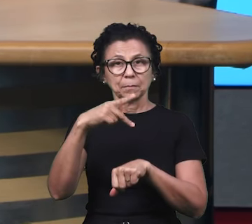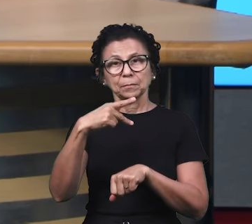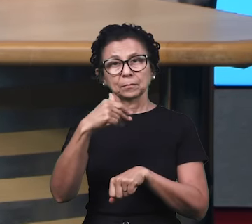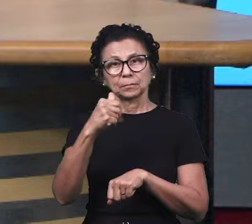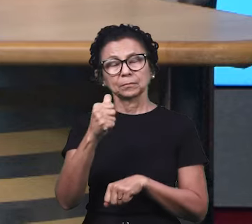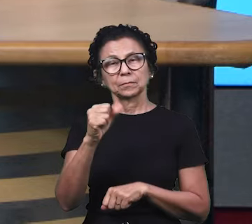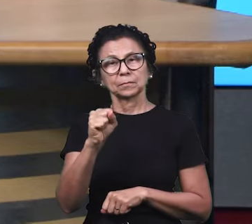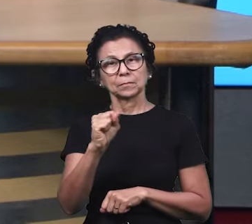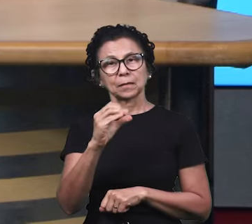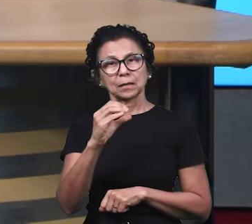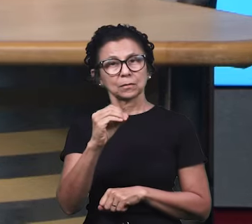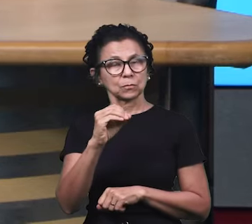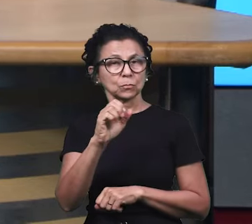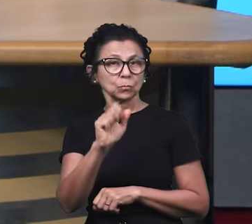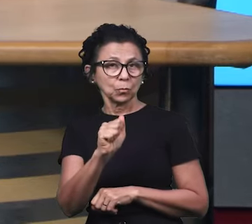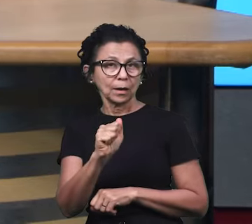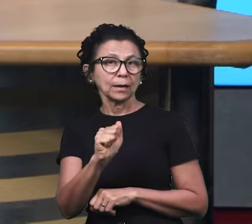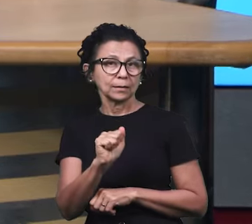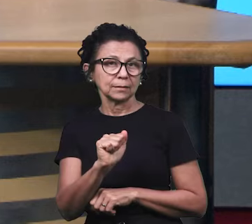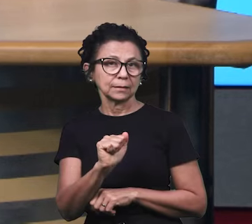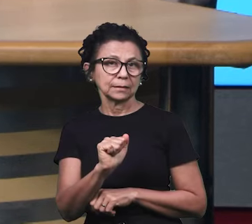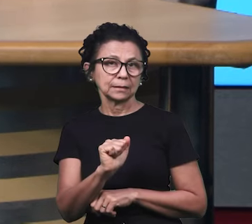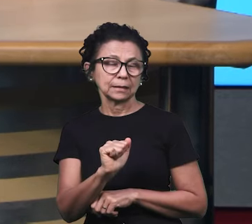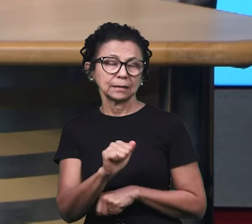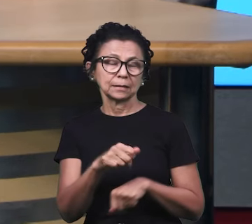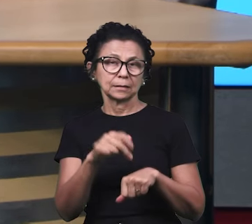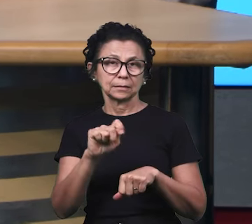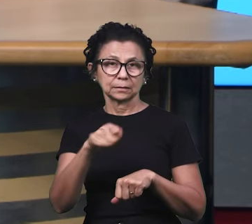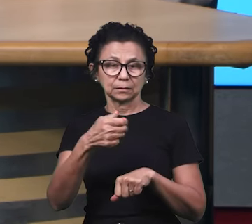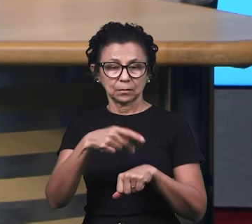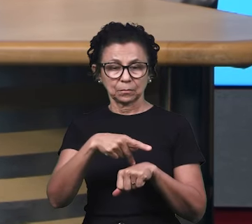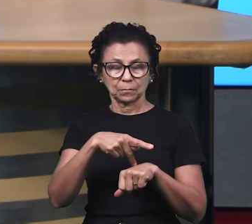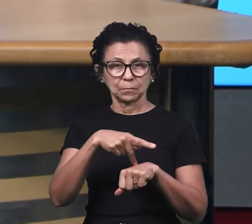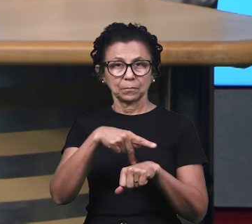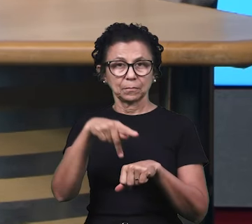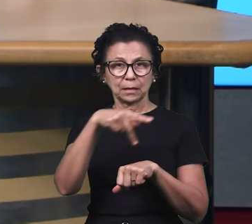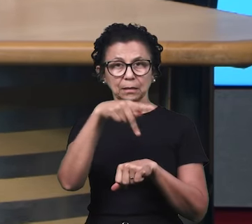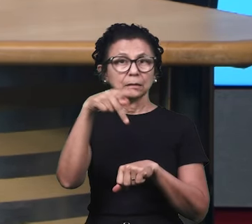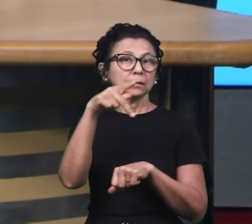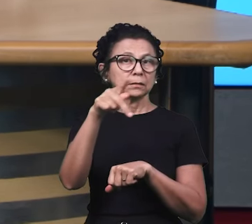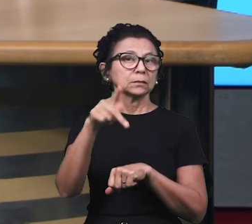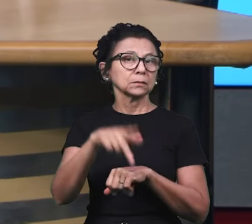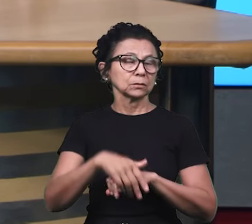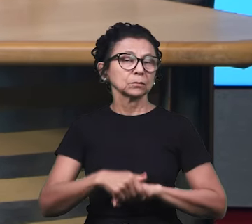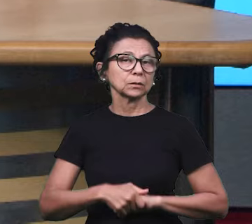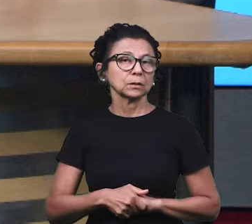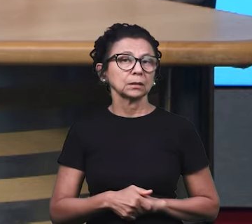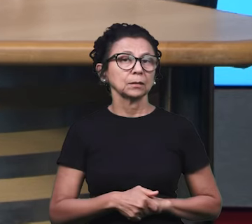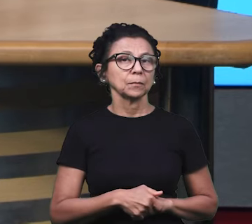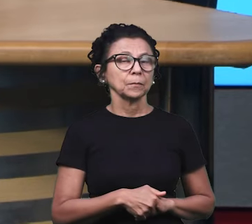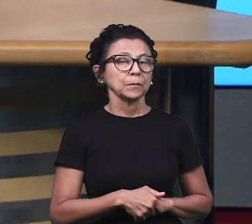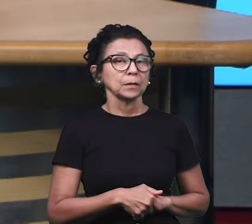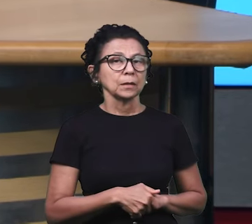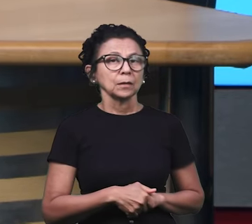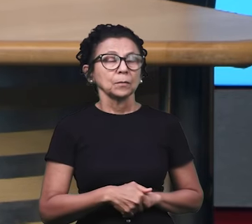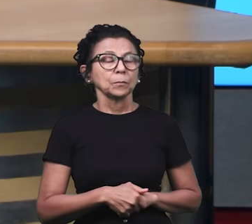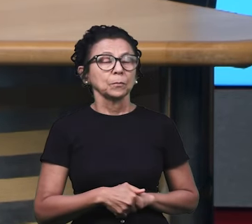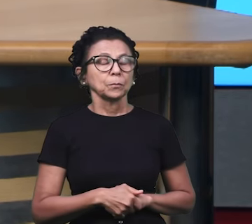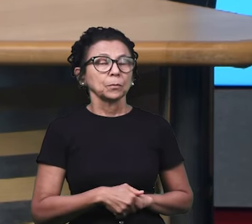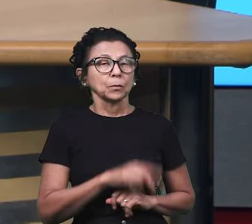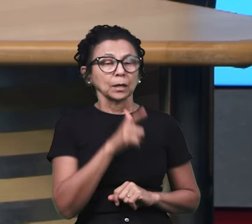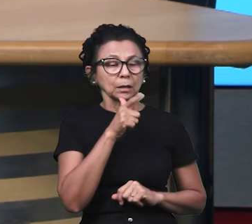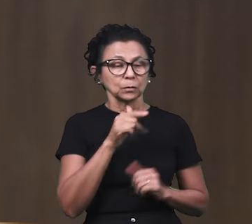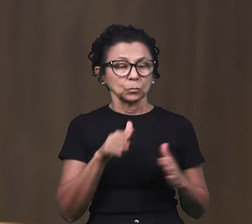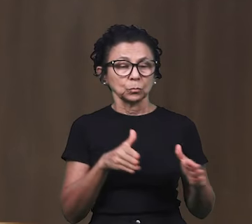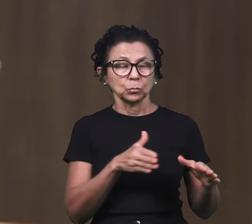para comemorar, né? Então, como você está falando, essa benção aí. Então, a festa da Páscoa, né, pastor Leonardo, que